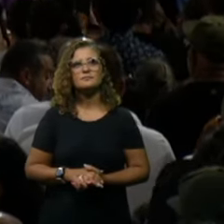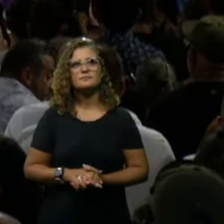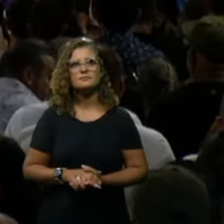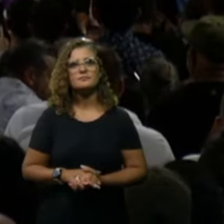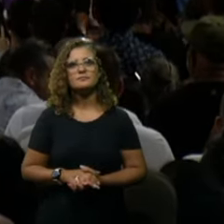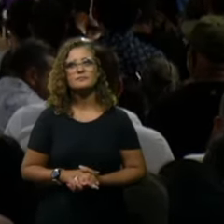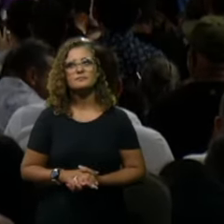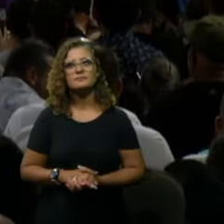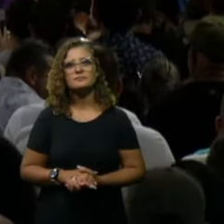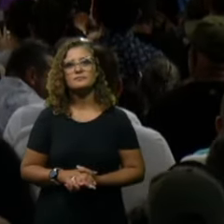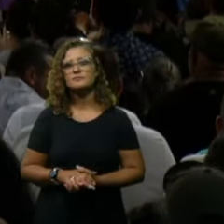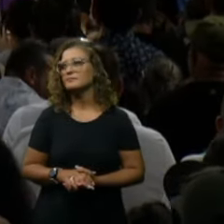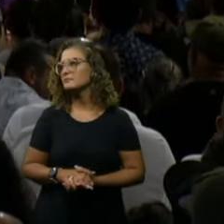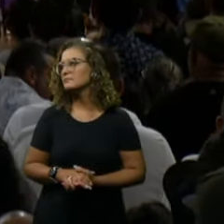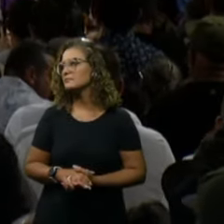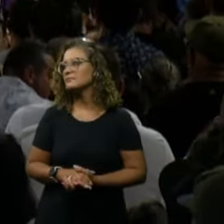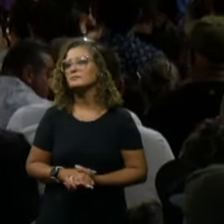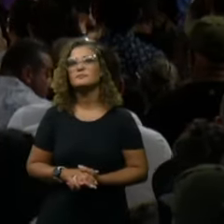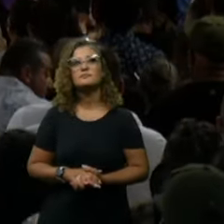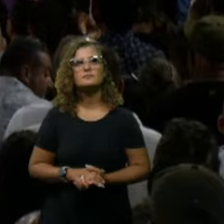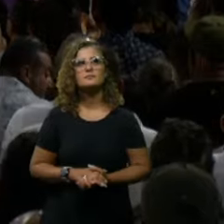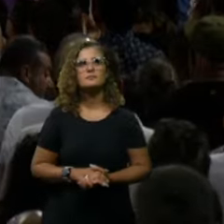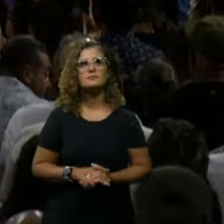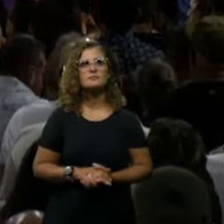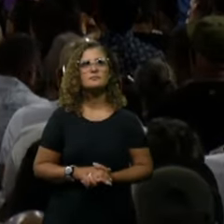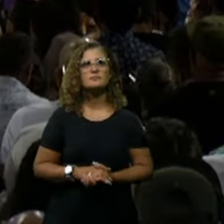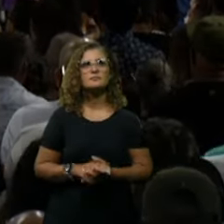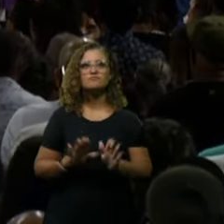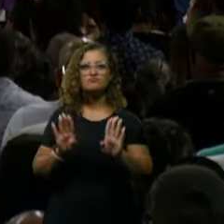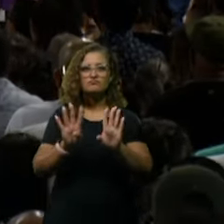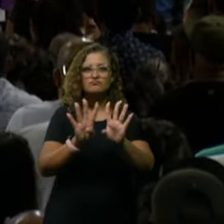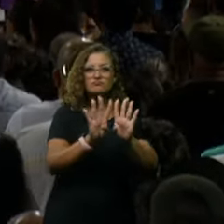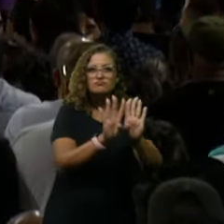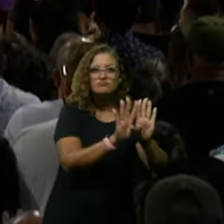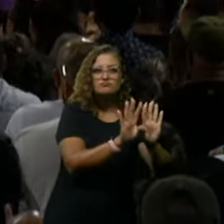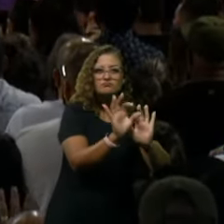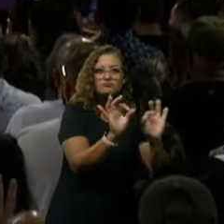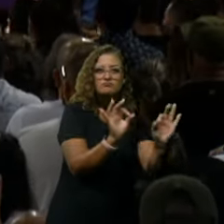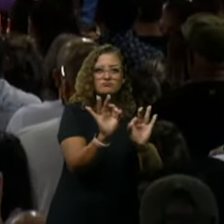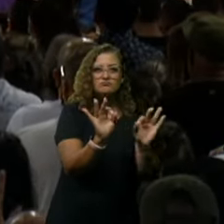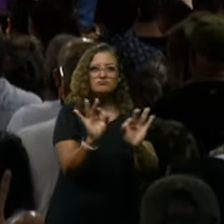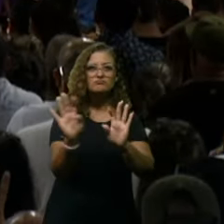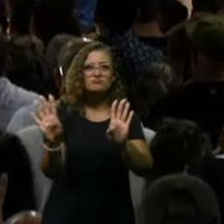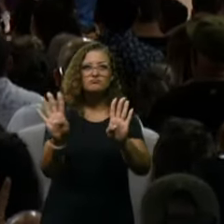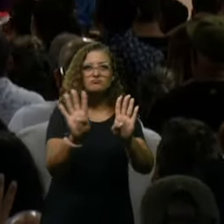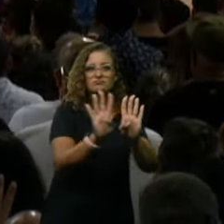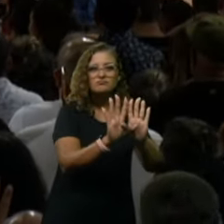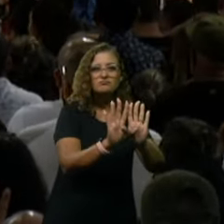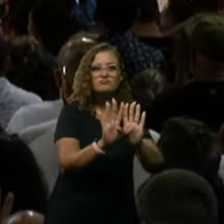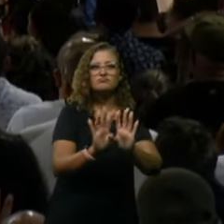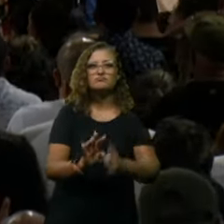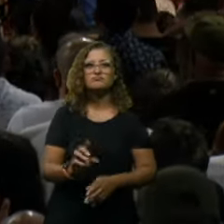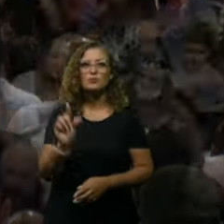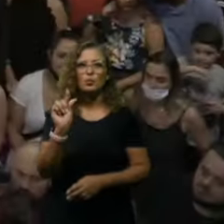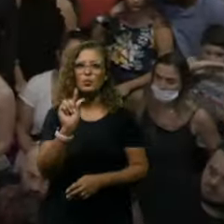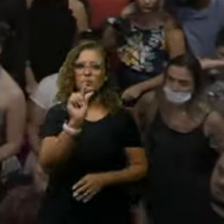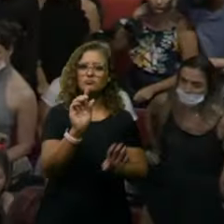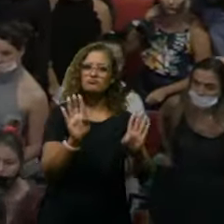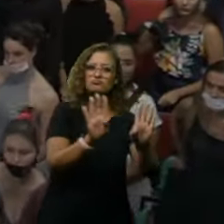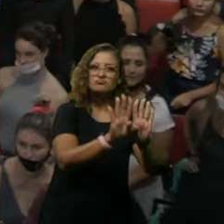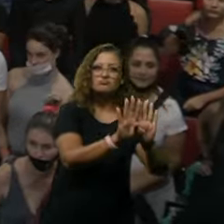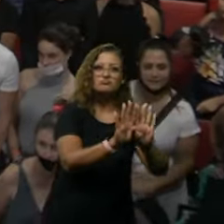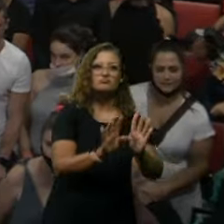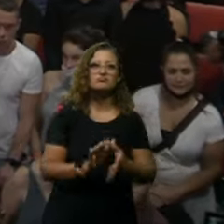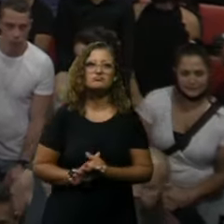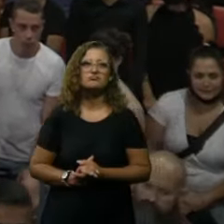E aí e pode um pouquinho mais levar para caber mais pastores Aqui vai um pouquinho mais um pouquinho maiores e